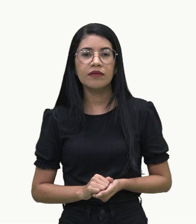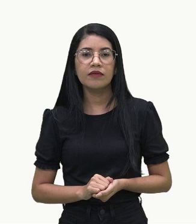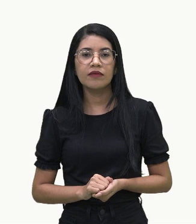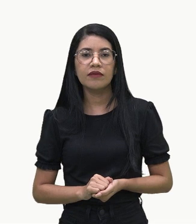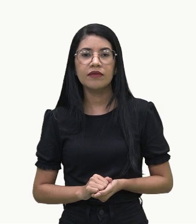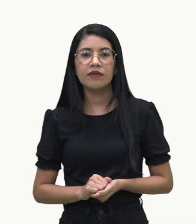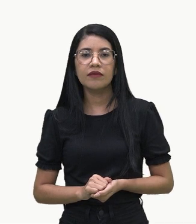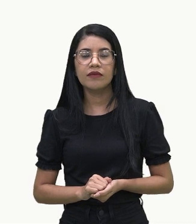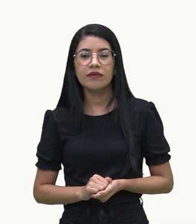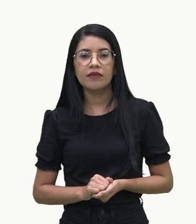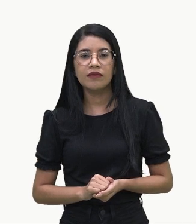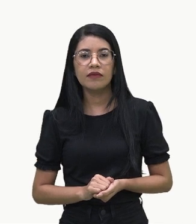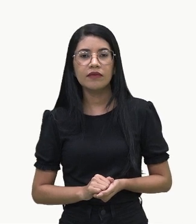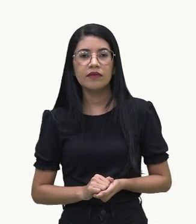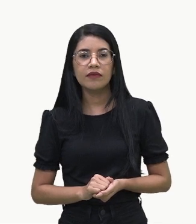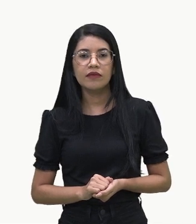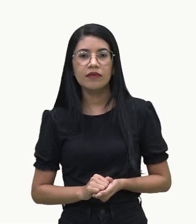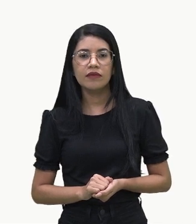Pronto.